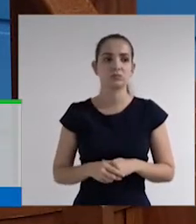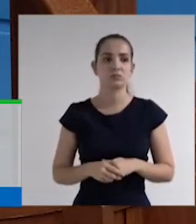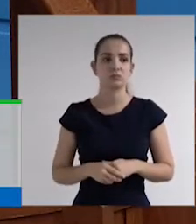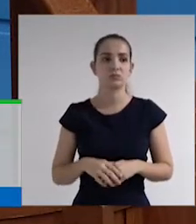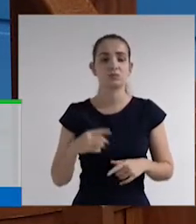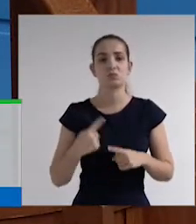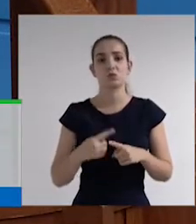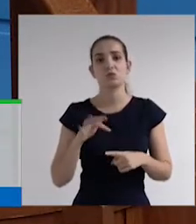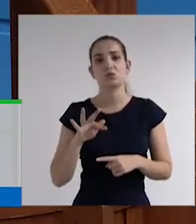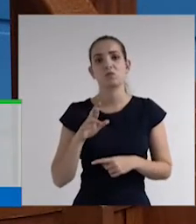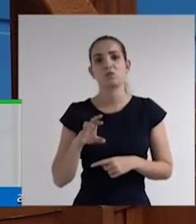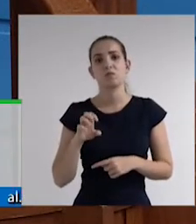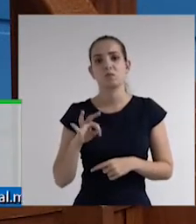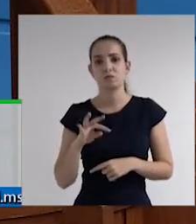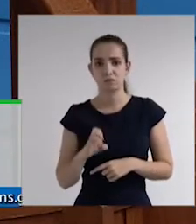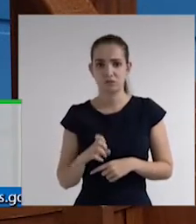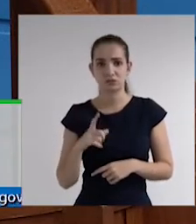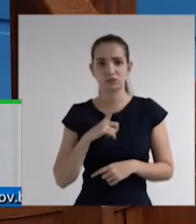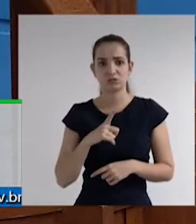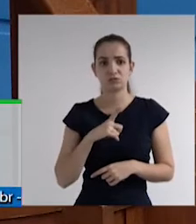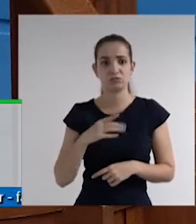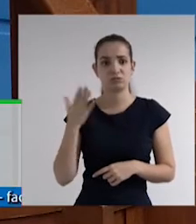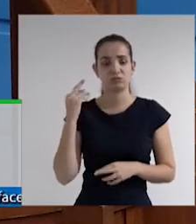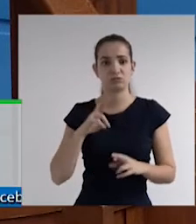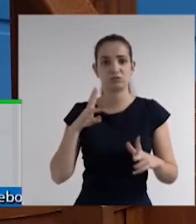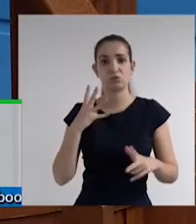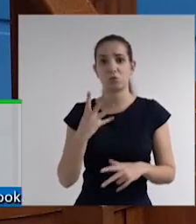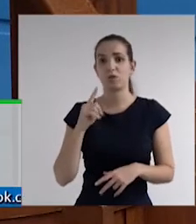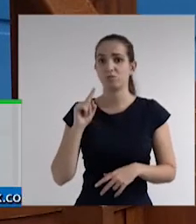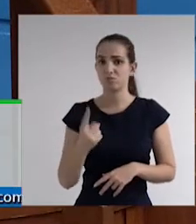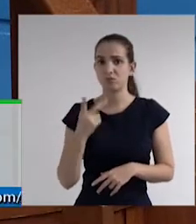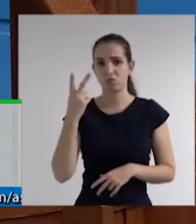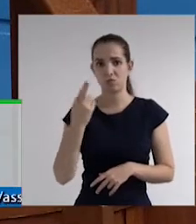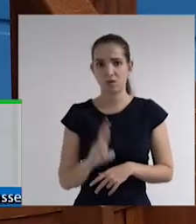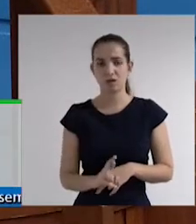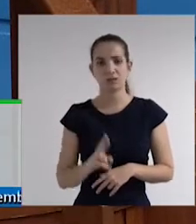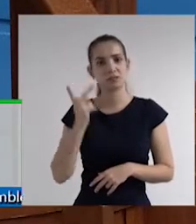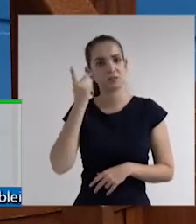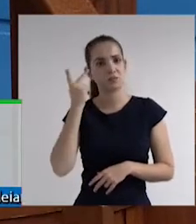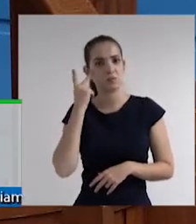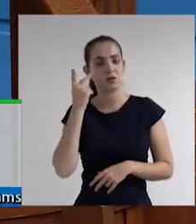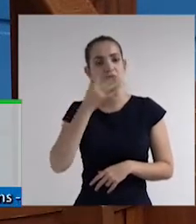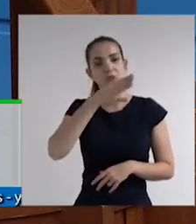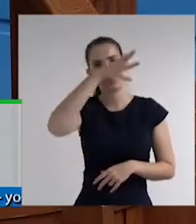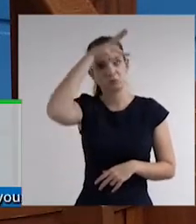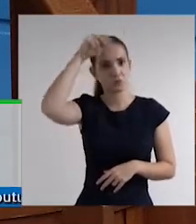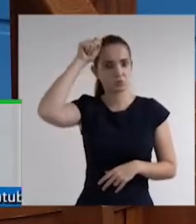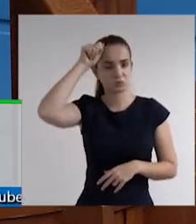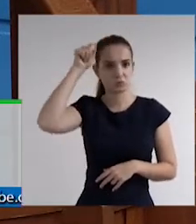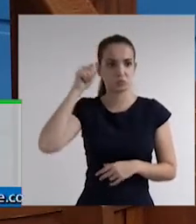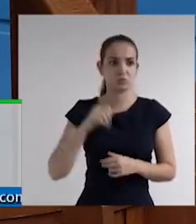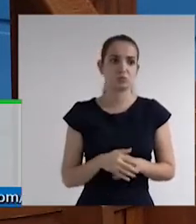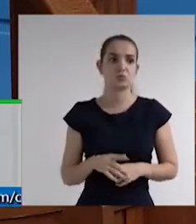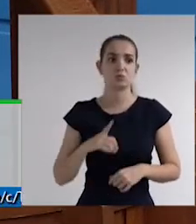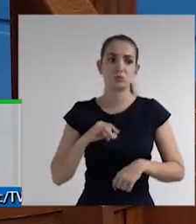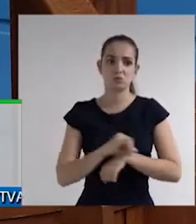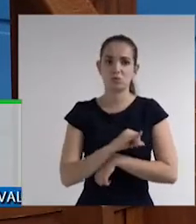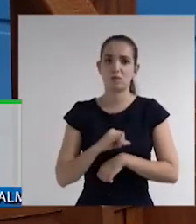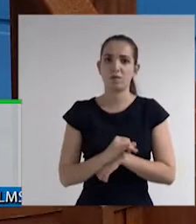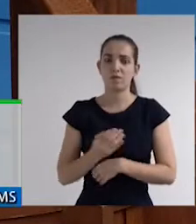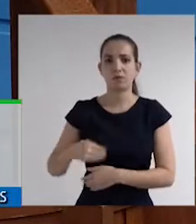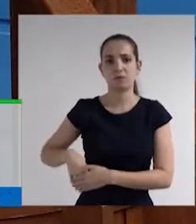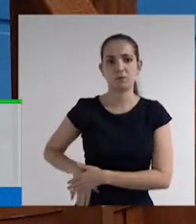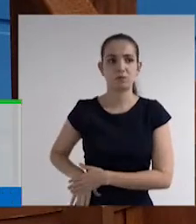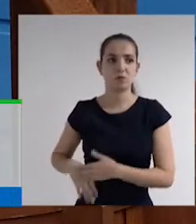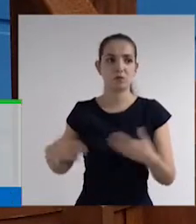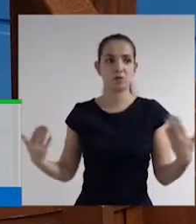Frete que você tinha, diferença de R$4.000 entre São Paulo e Mato Grosso, que sobrava no bolso do caminhoneiro,